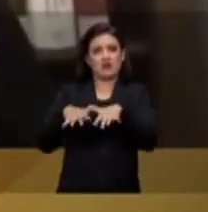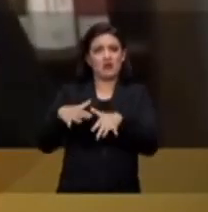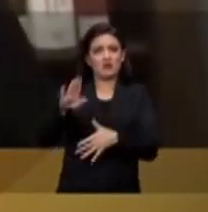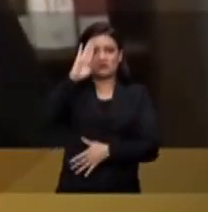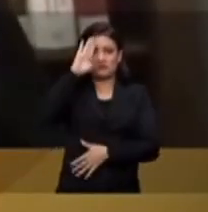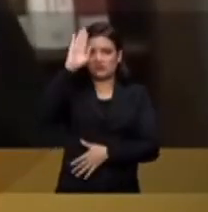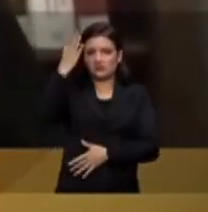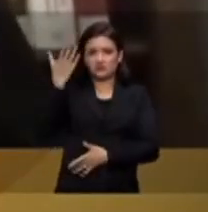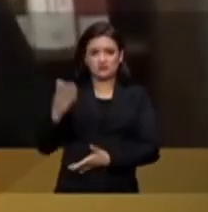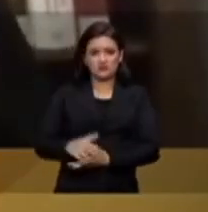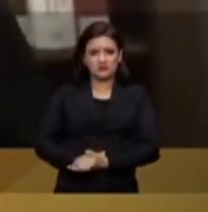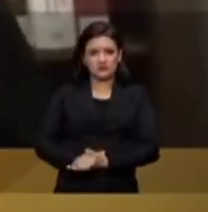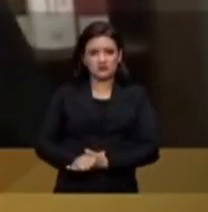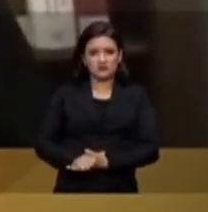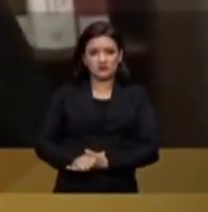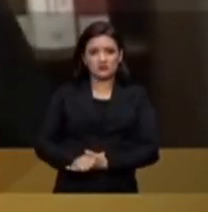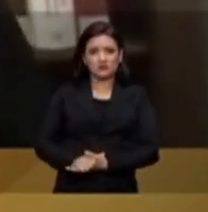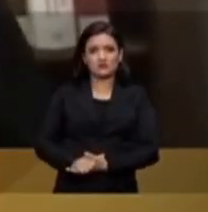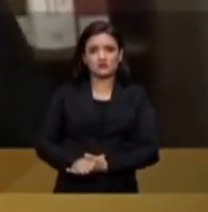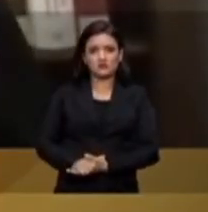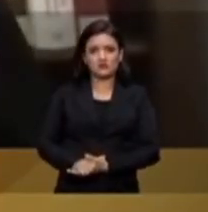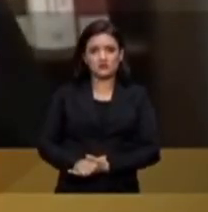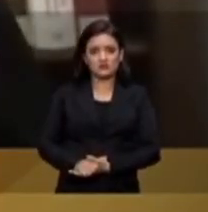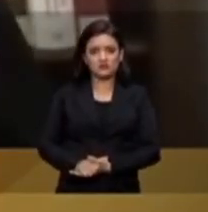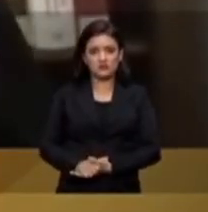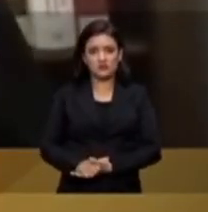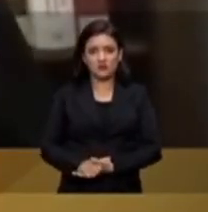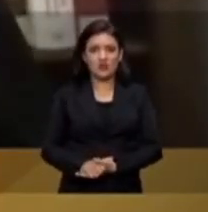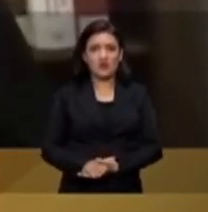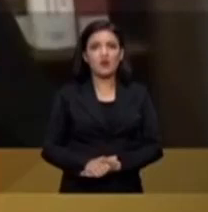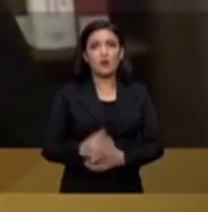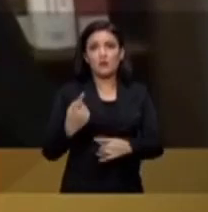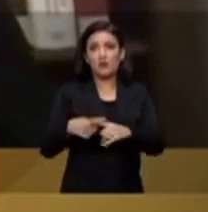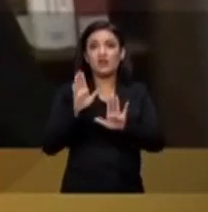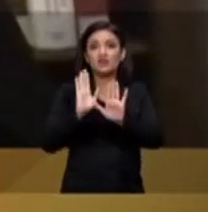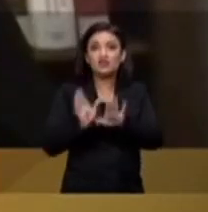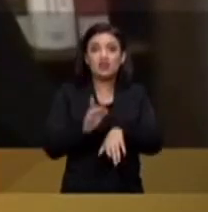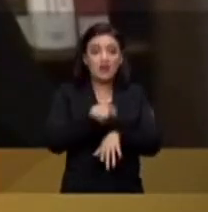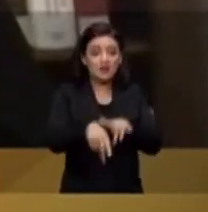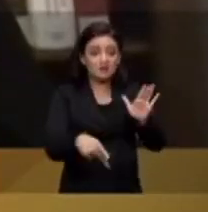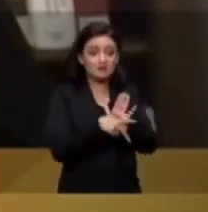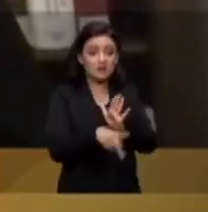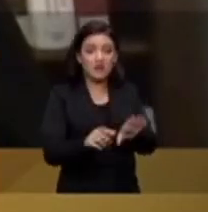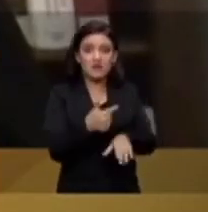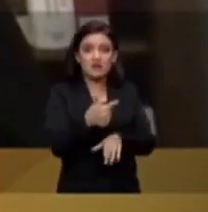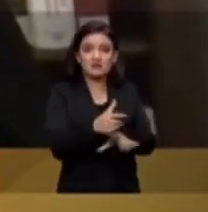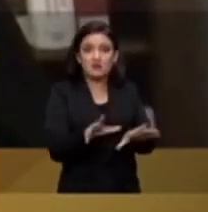afetada a jurisdição da segunda turma. E aqui